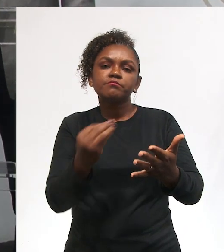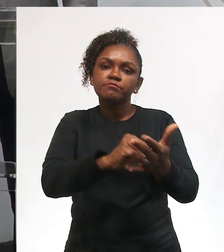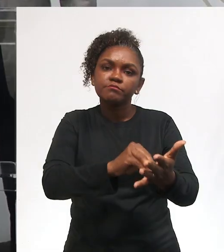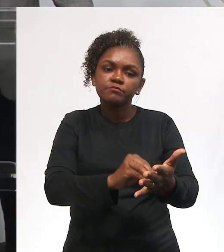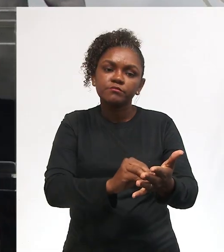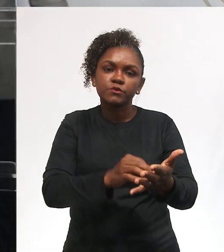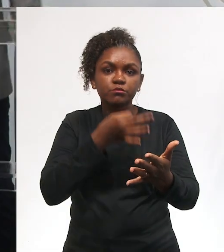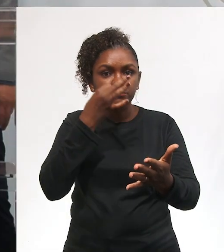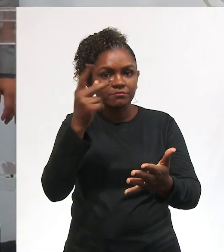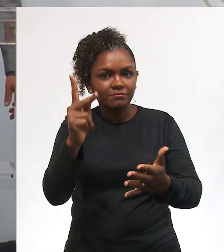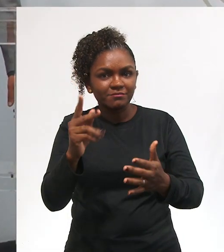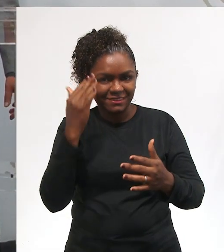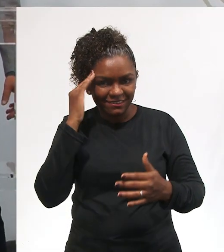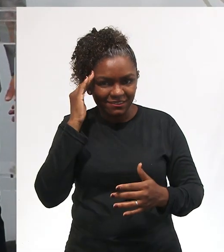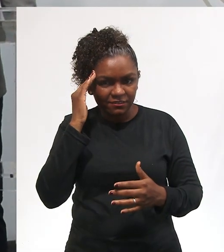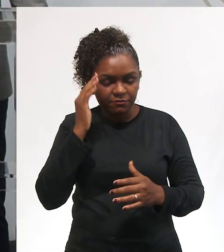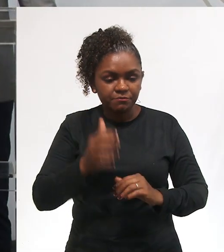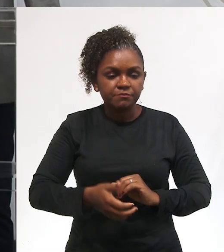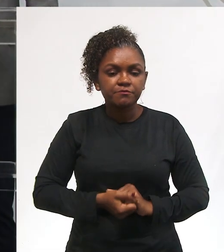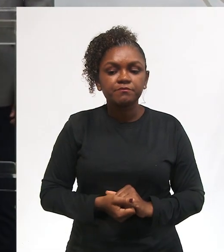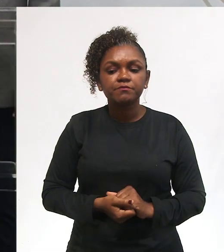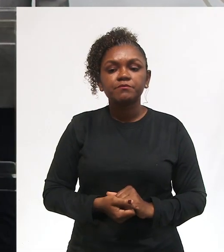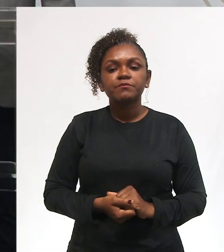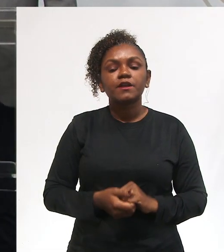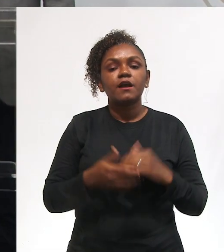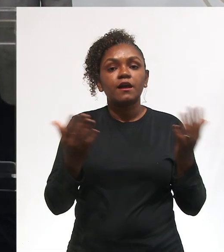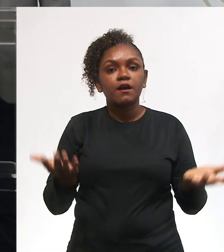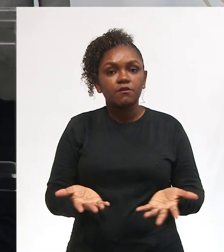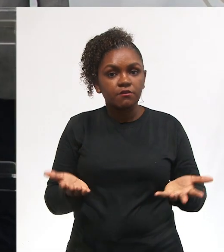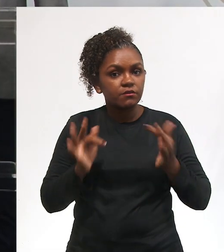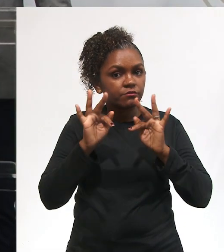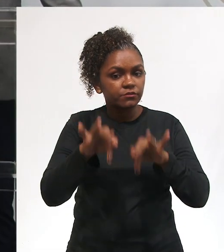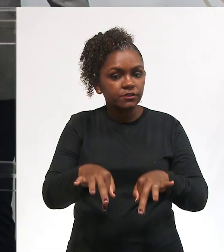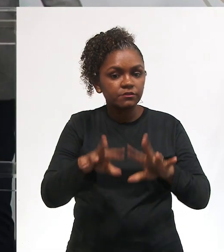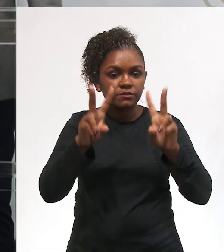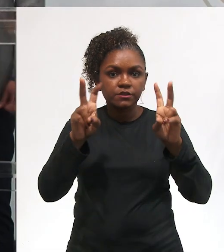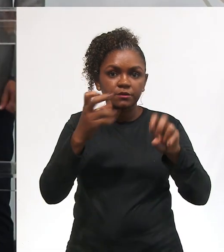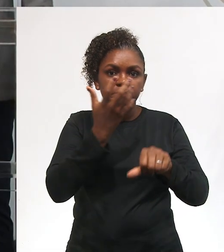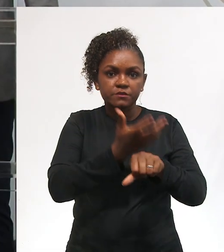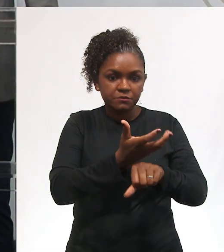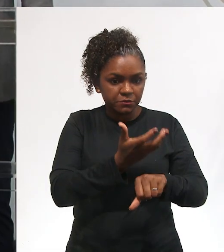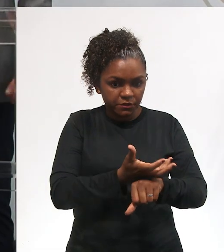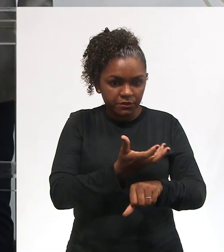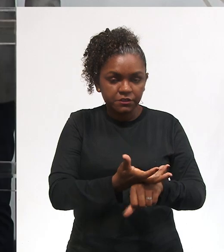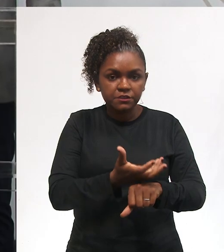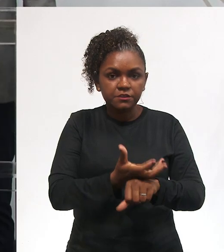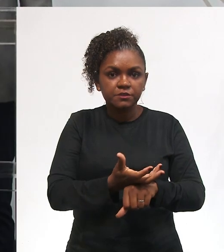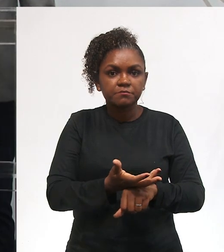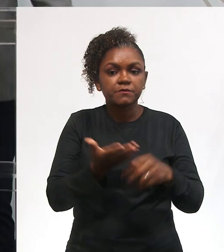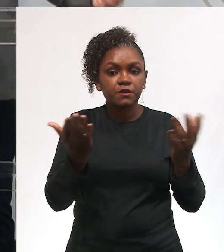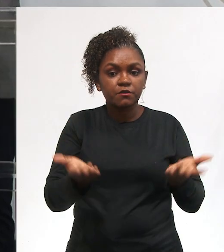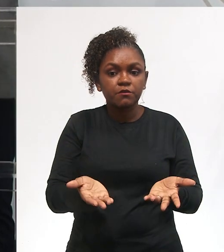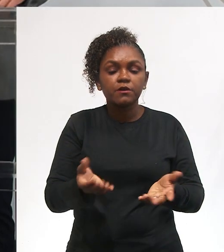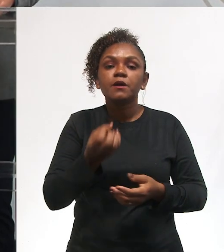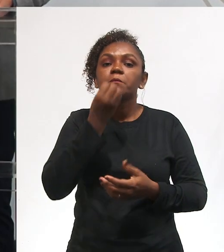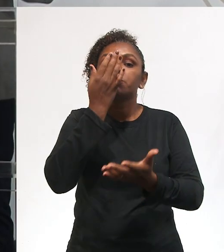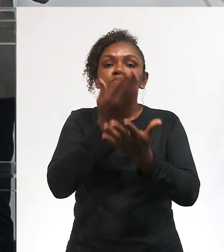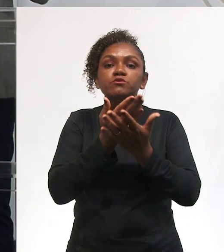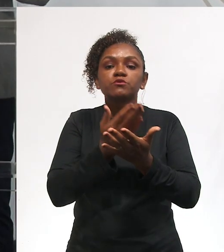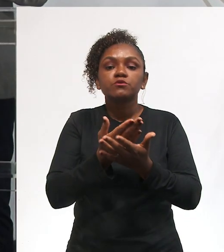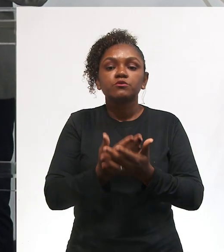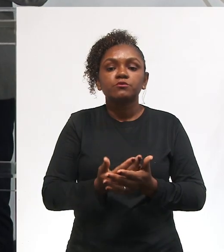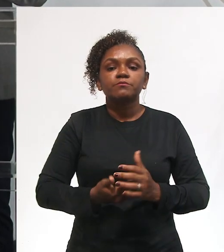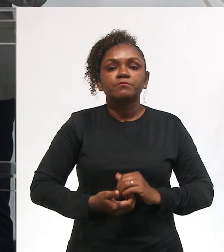ok? Então, pessoal, estou encerrando aqui a organização do trabalho pedagógico nessa aula e bons estudos para a